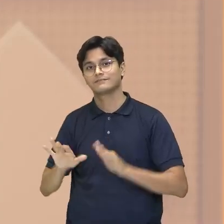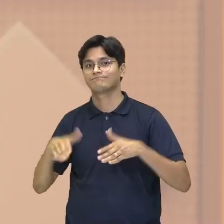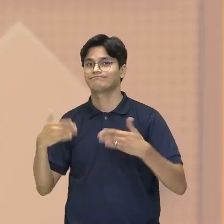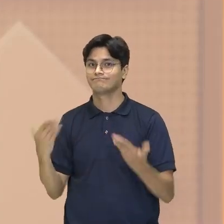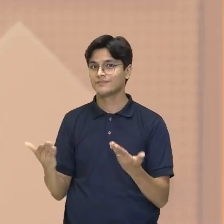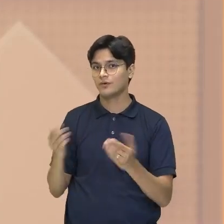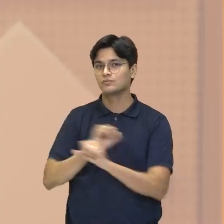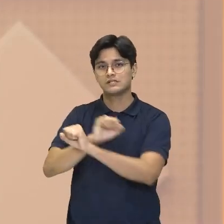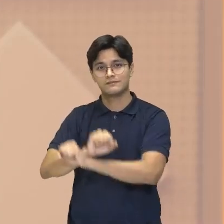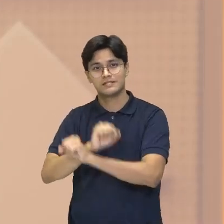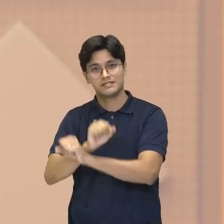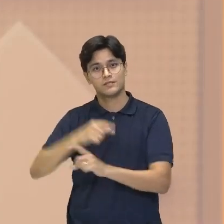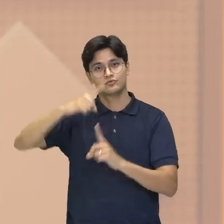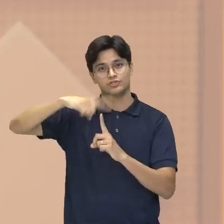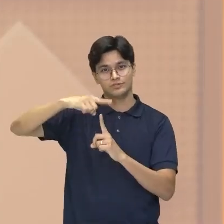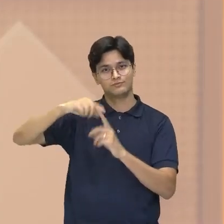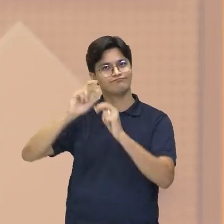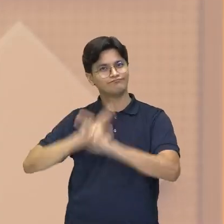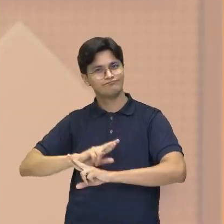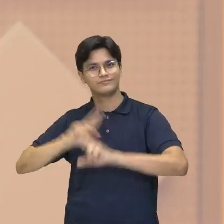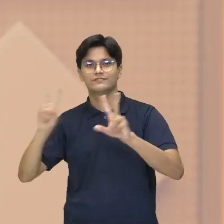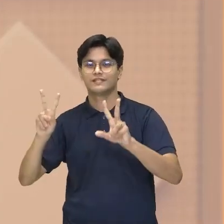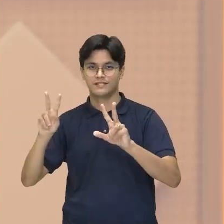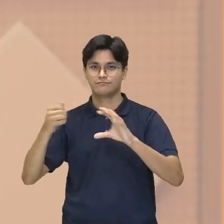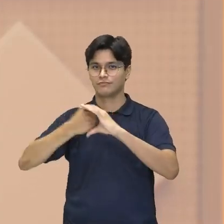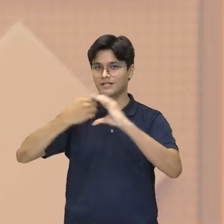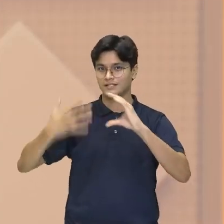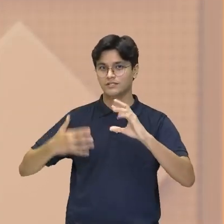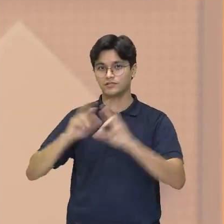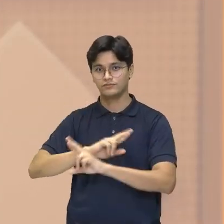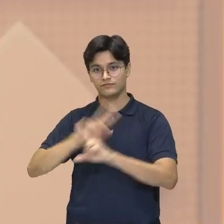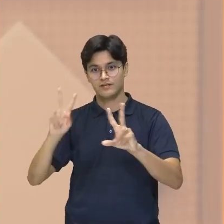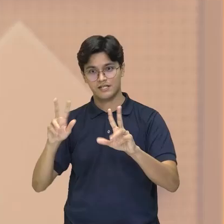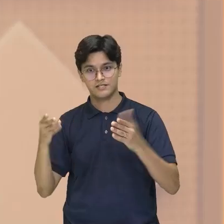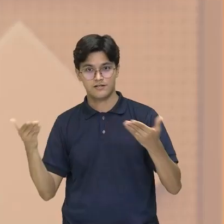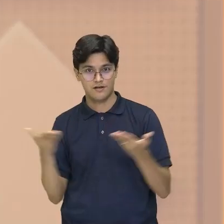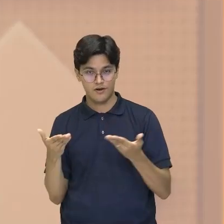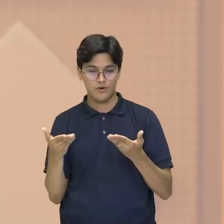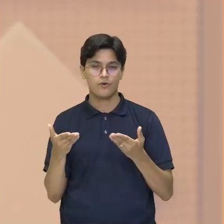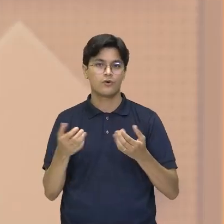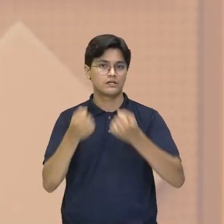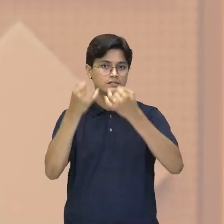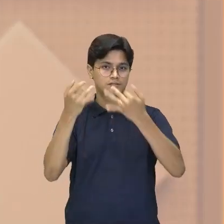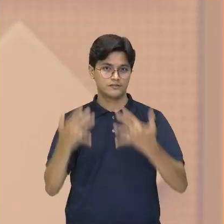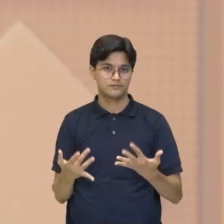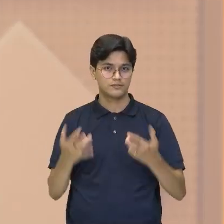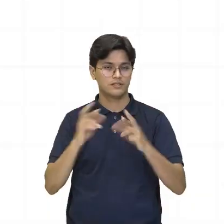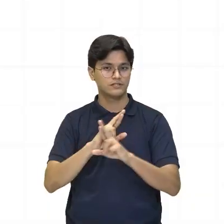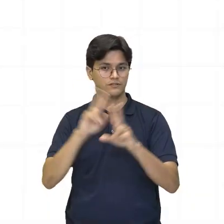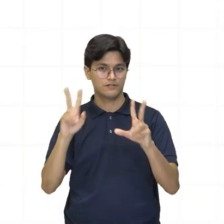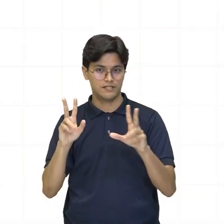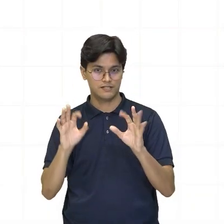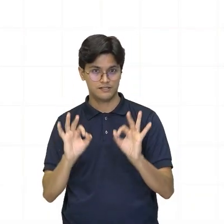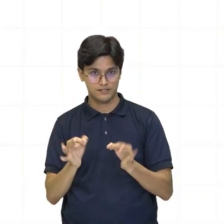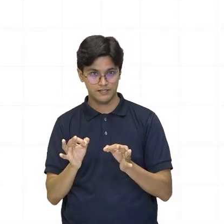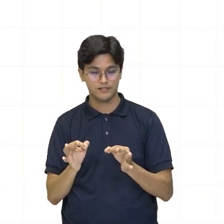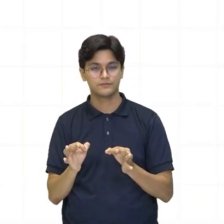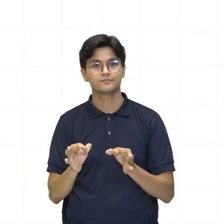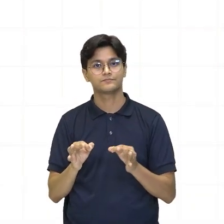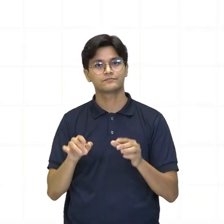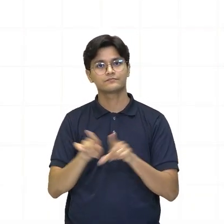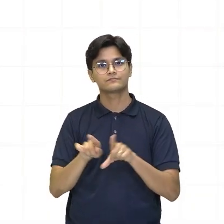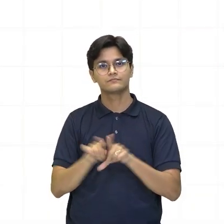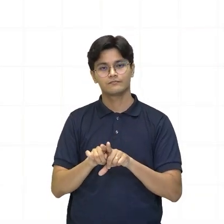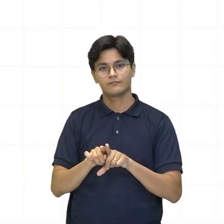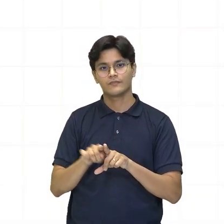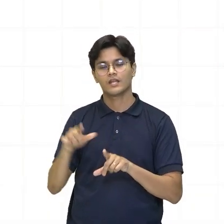mudar completamente. E vamos verificar essa diferença entre esses dois tipos de escravizações já vistos, e também